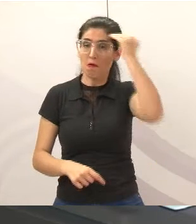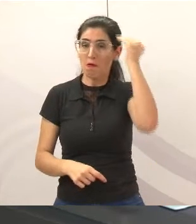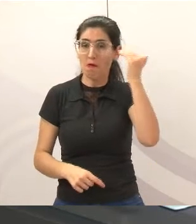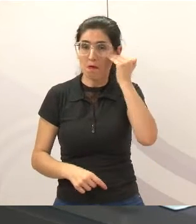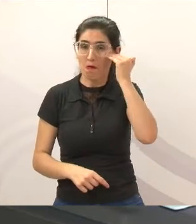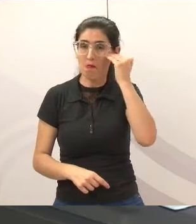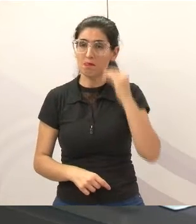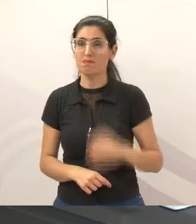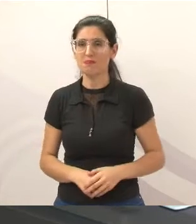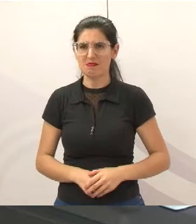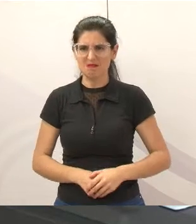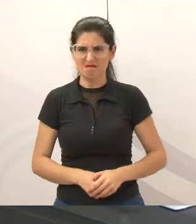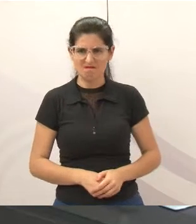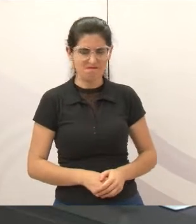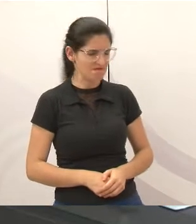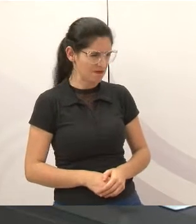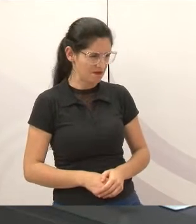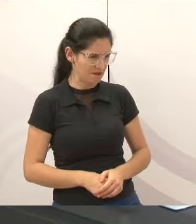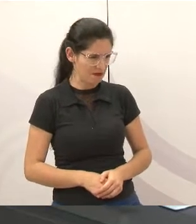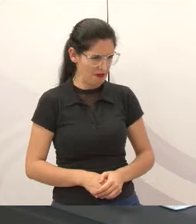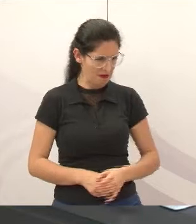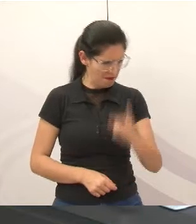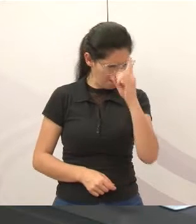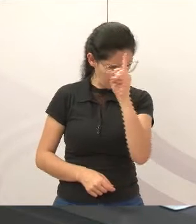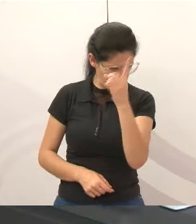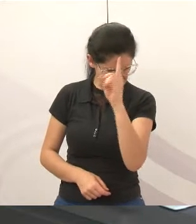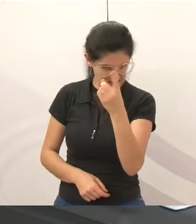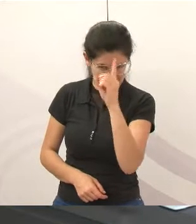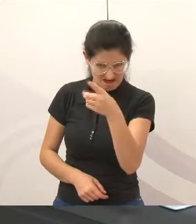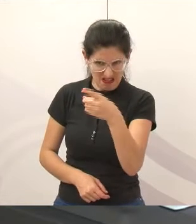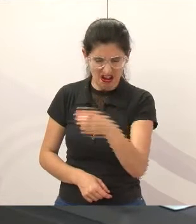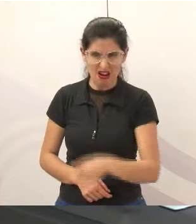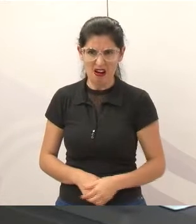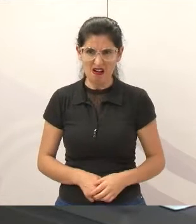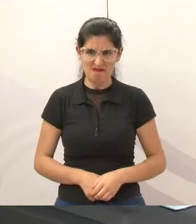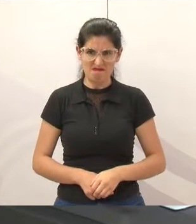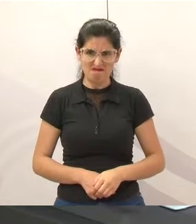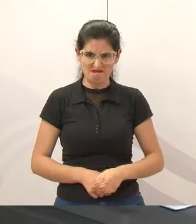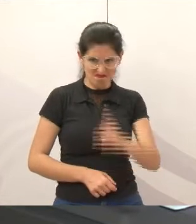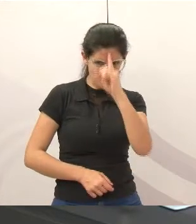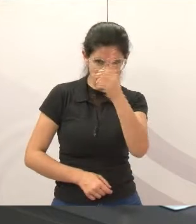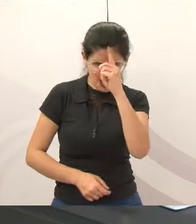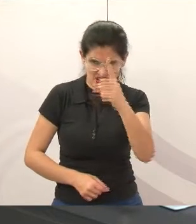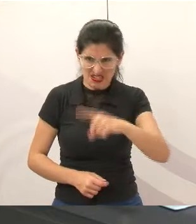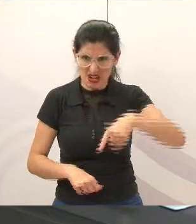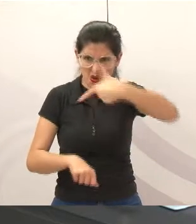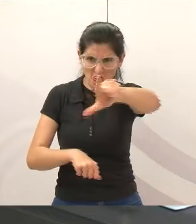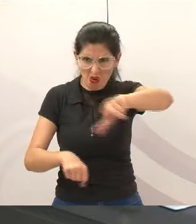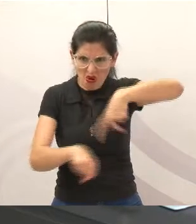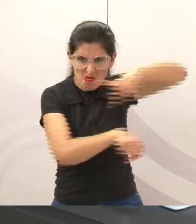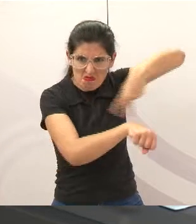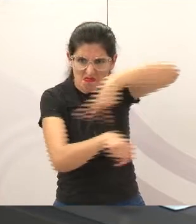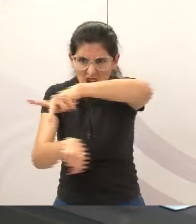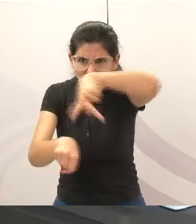possam ser transparentes. Da onde veio esse vírus? É uma vergonha que nós estamos vivendo nesse país.